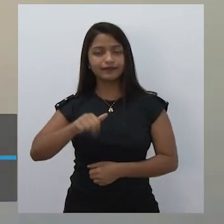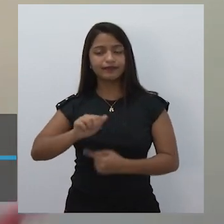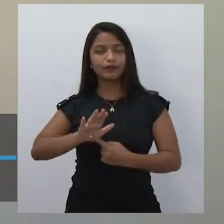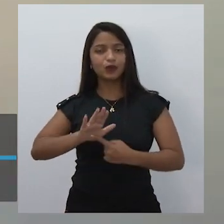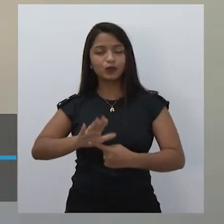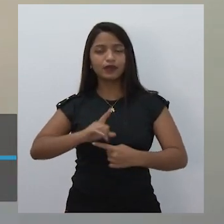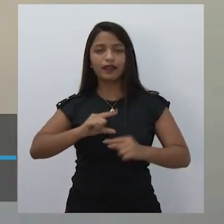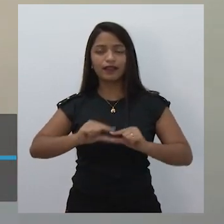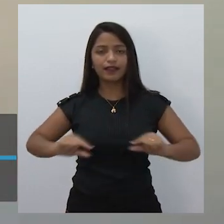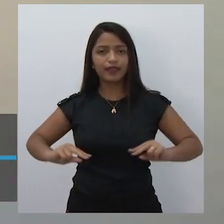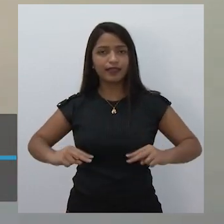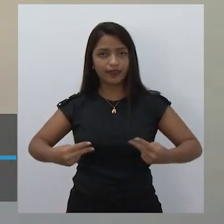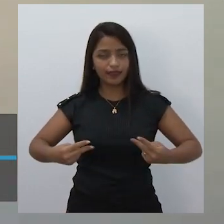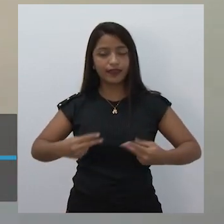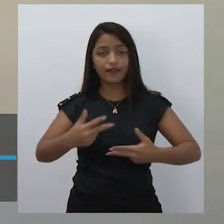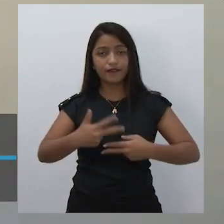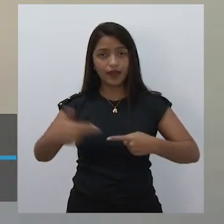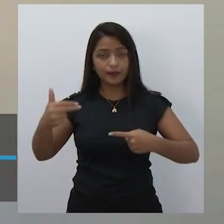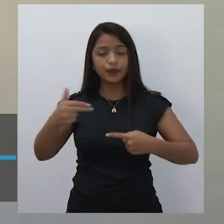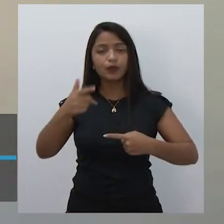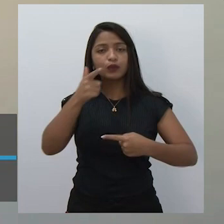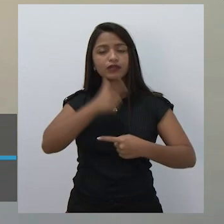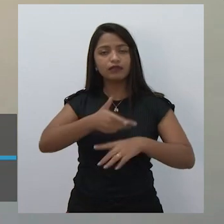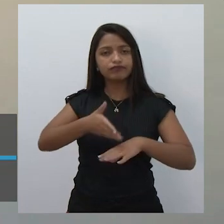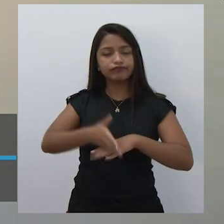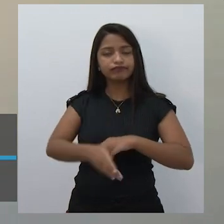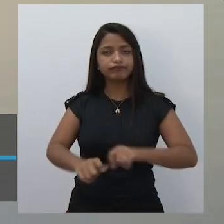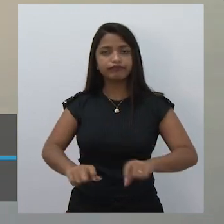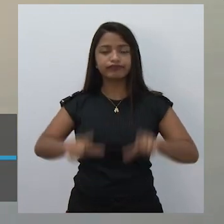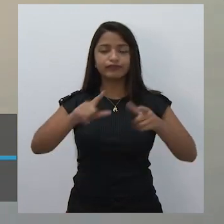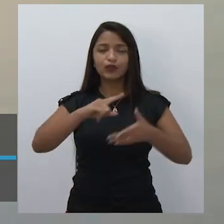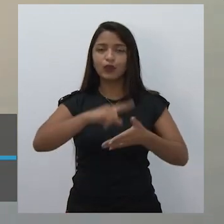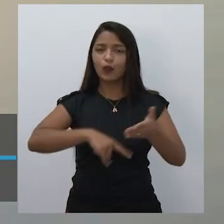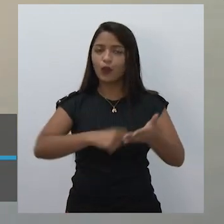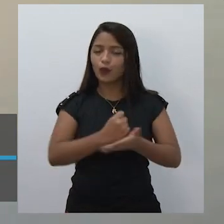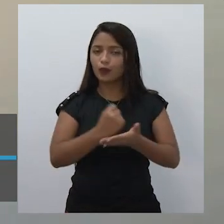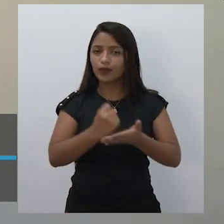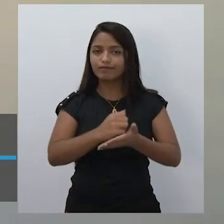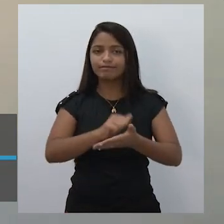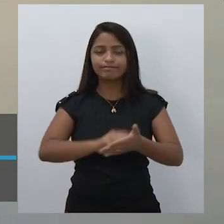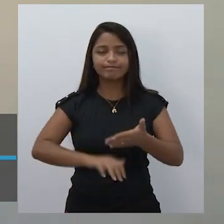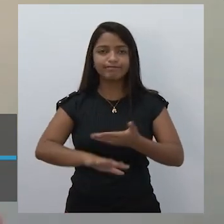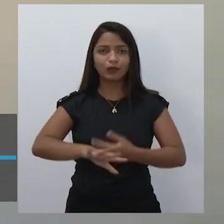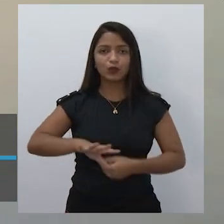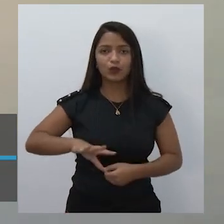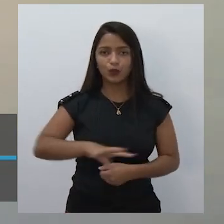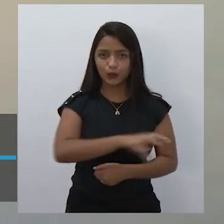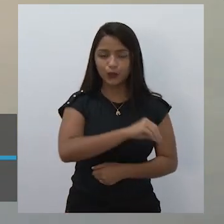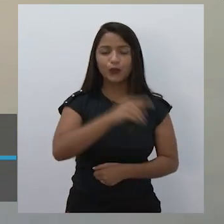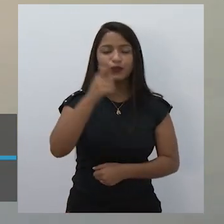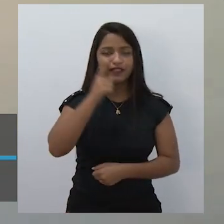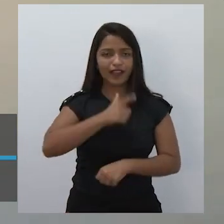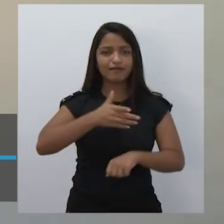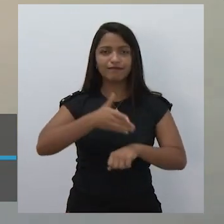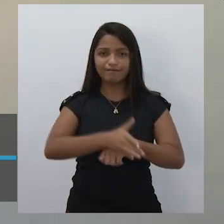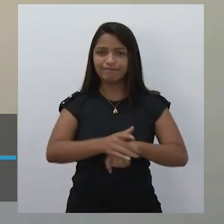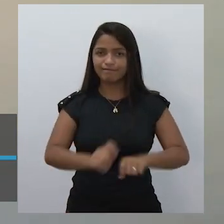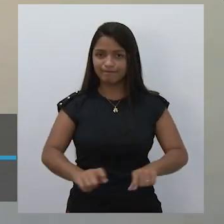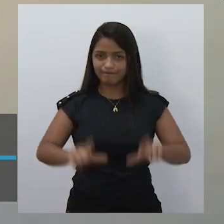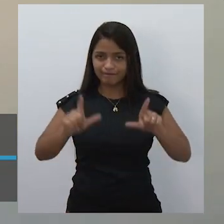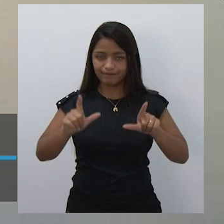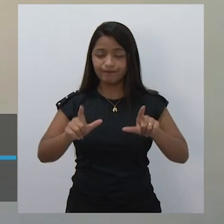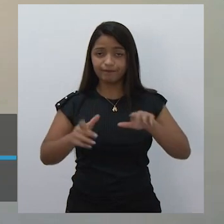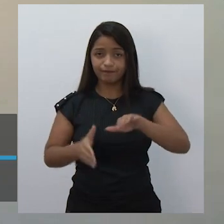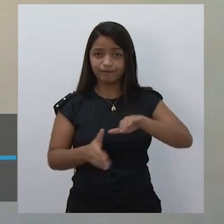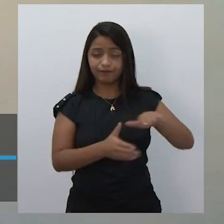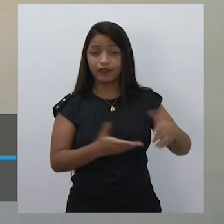EFAP, onde você tem acesso a todo o documento curricular. Quando na parte introdutória, traz quais são